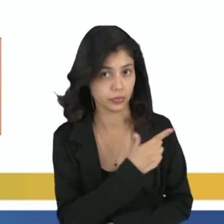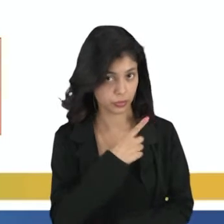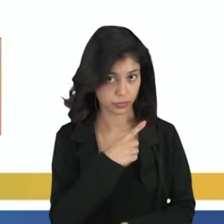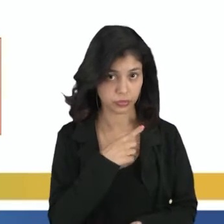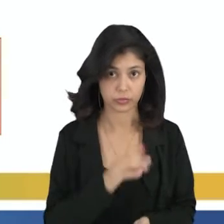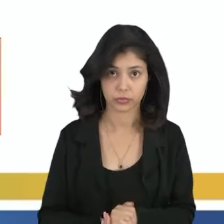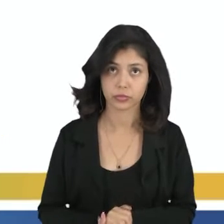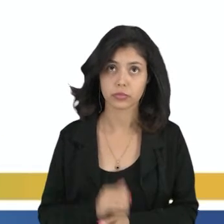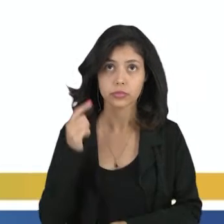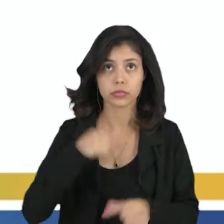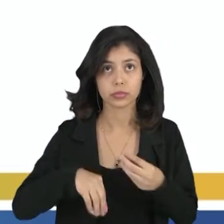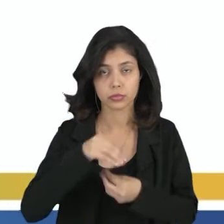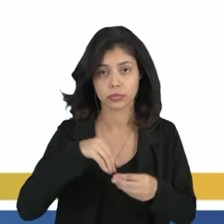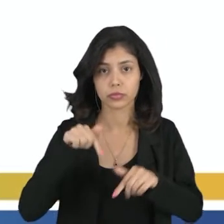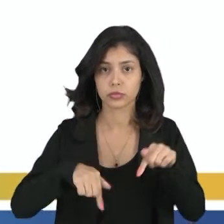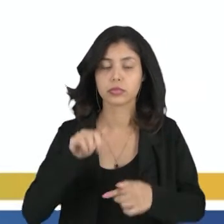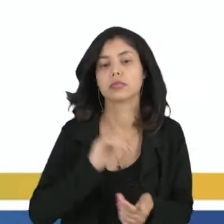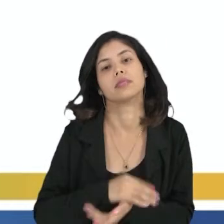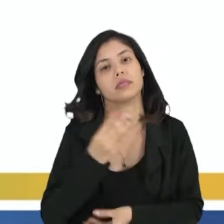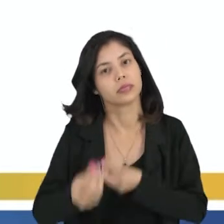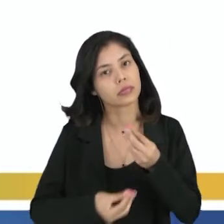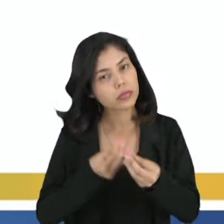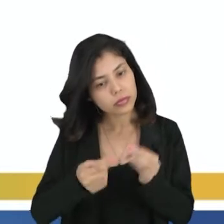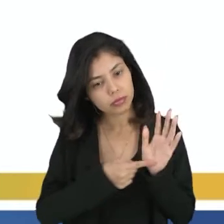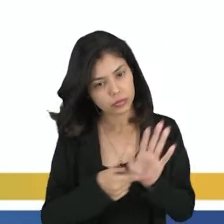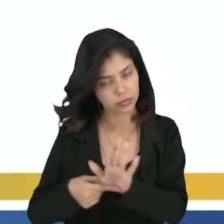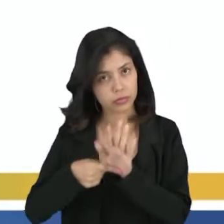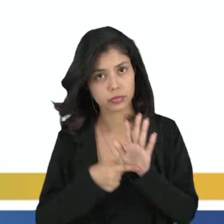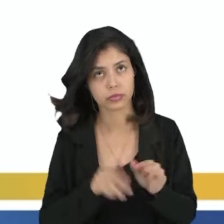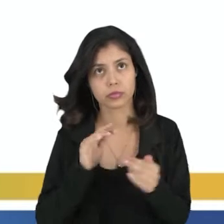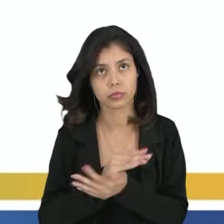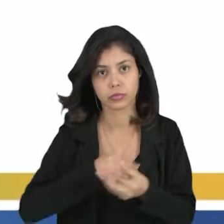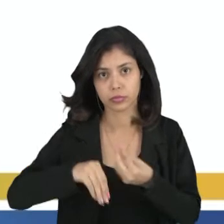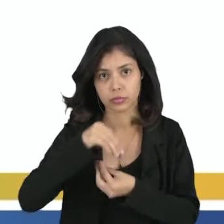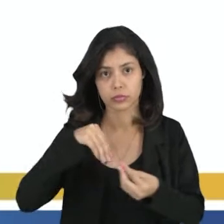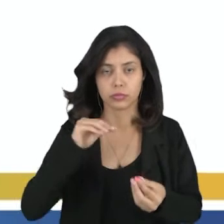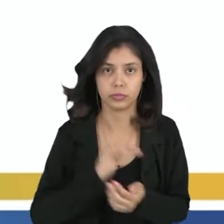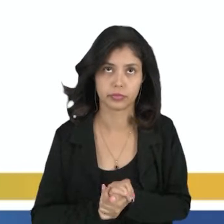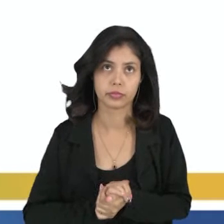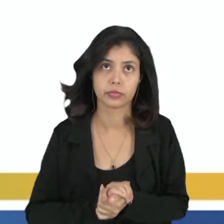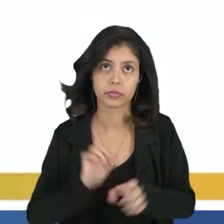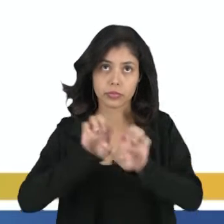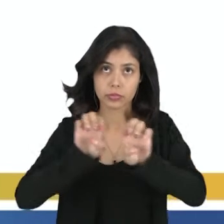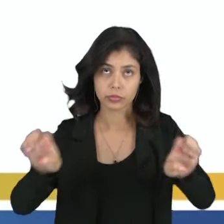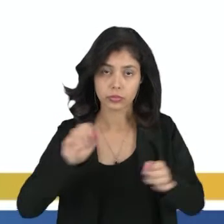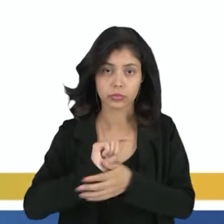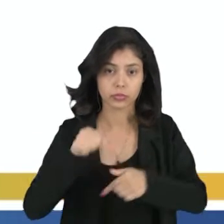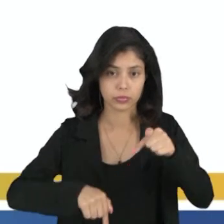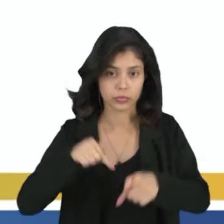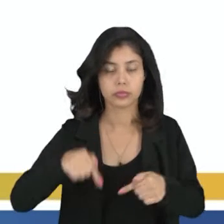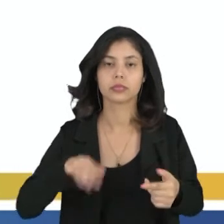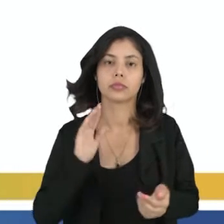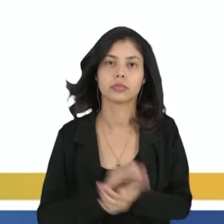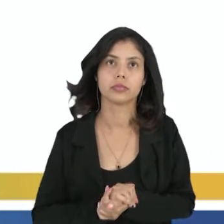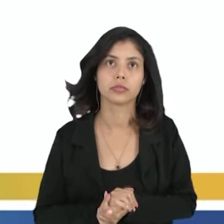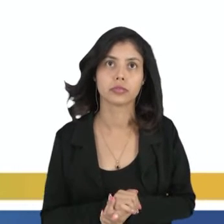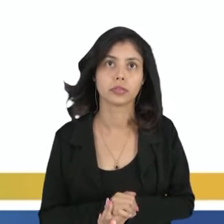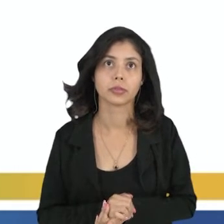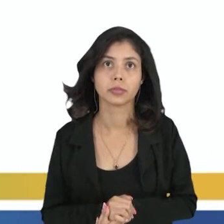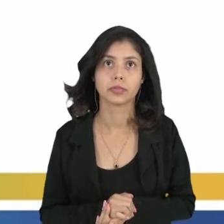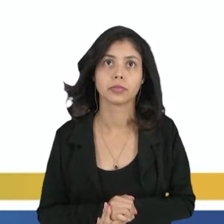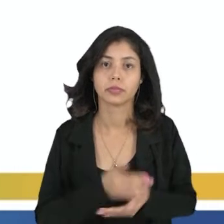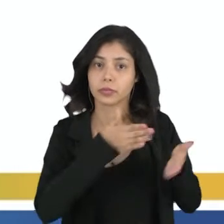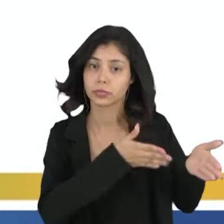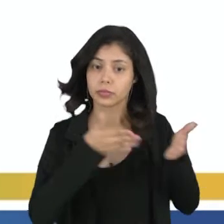reação química. E como que nós representamos essas reações? Então, as equações químicas é